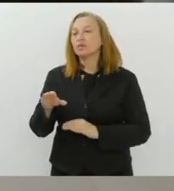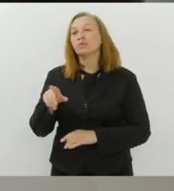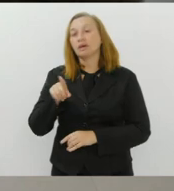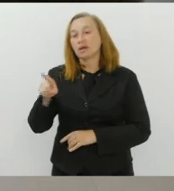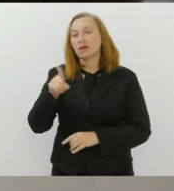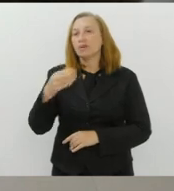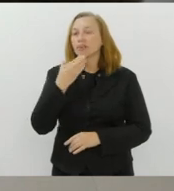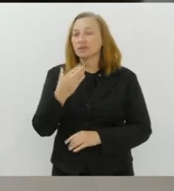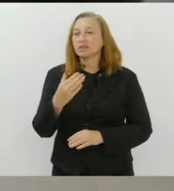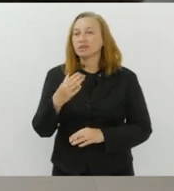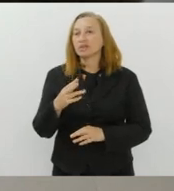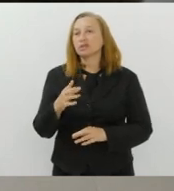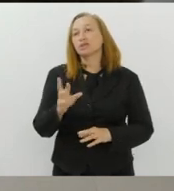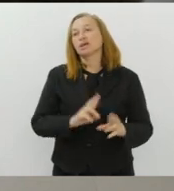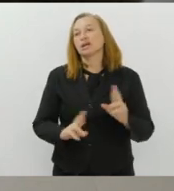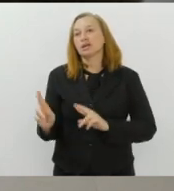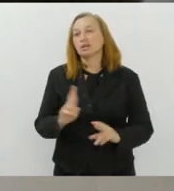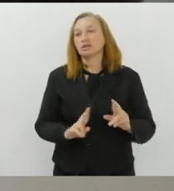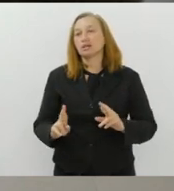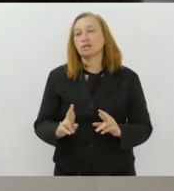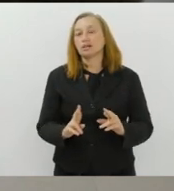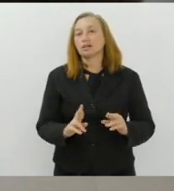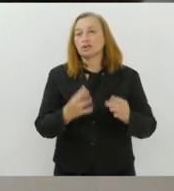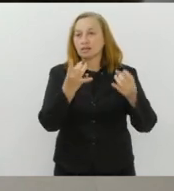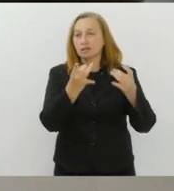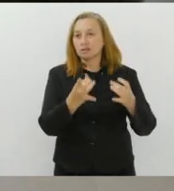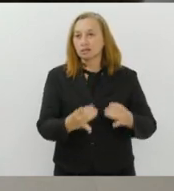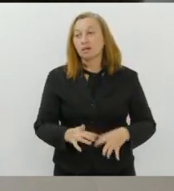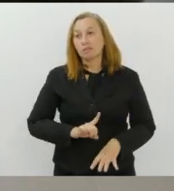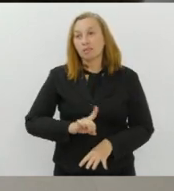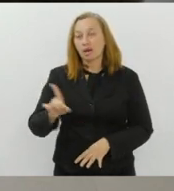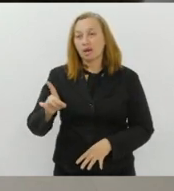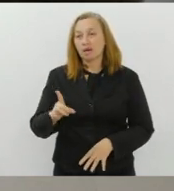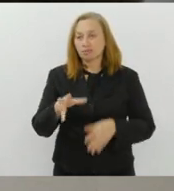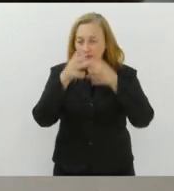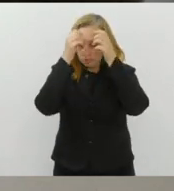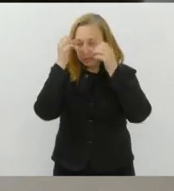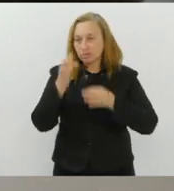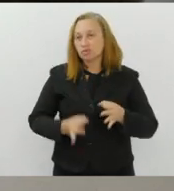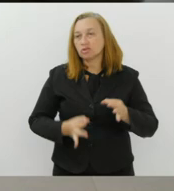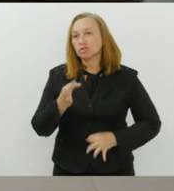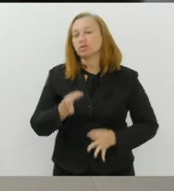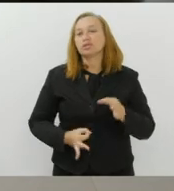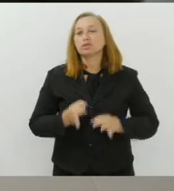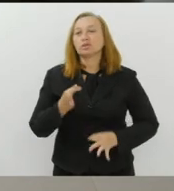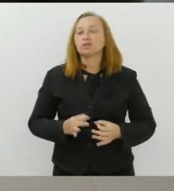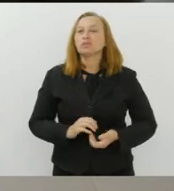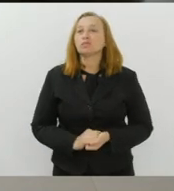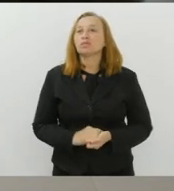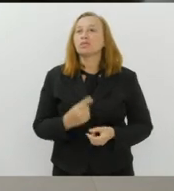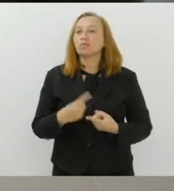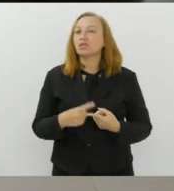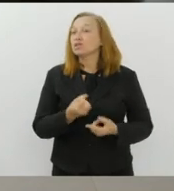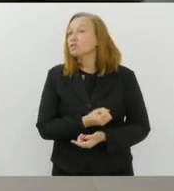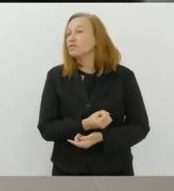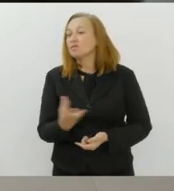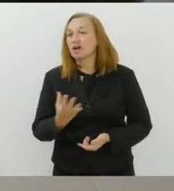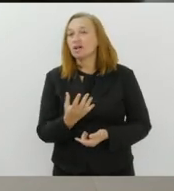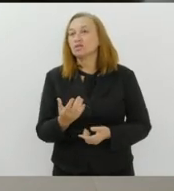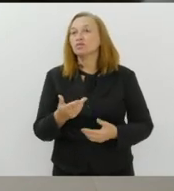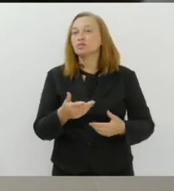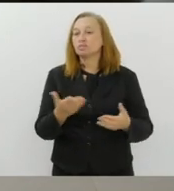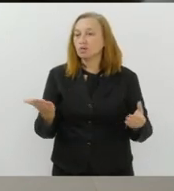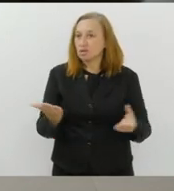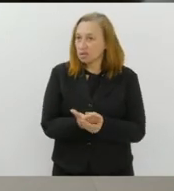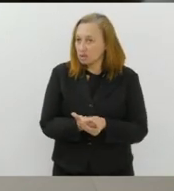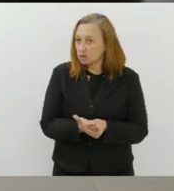essa relação dessa planilha para lá, para o Tribunal de Justiça. Né? Porque são vários processos, como você disse, são